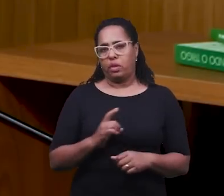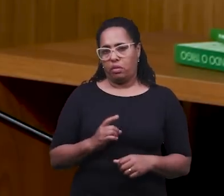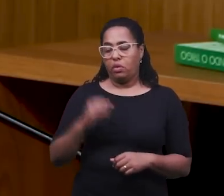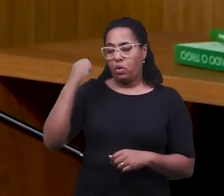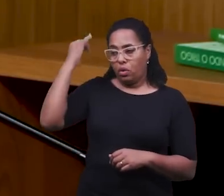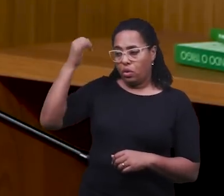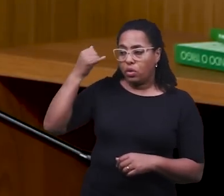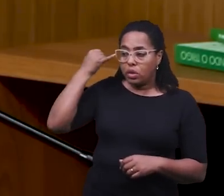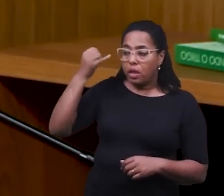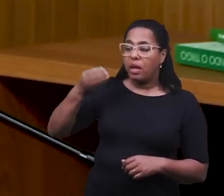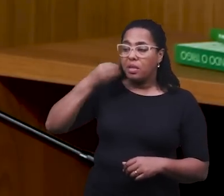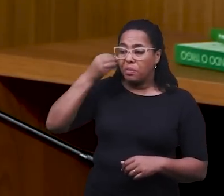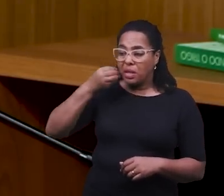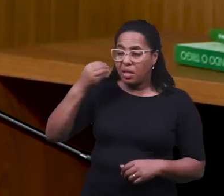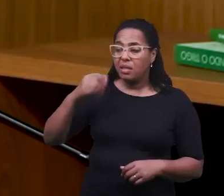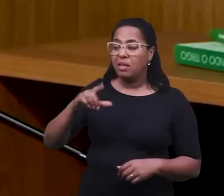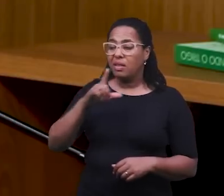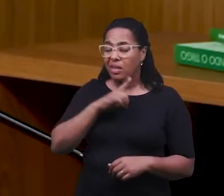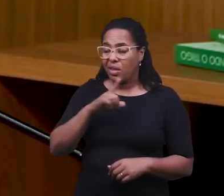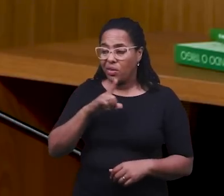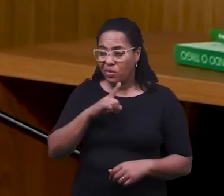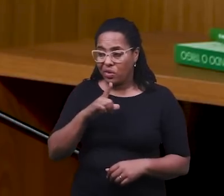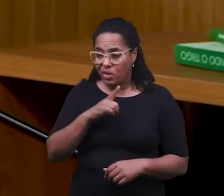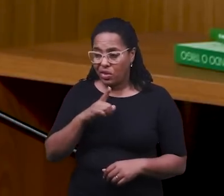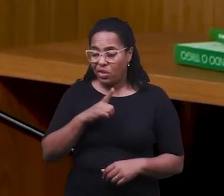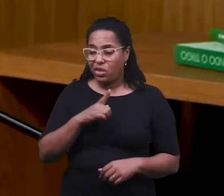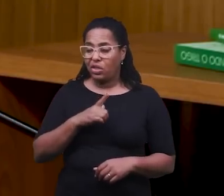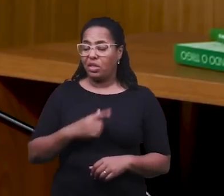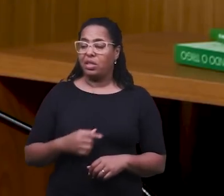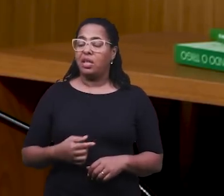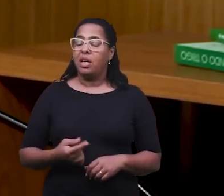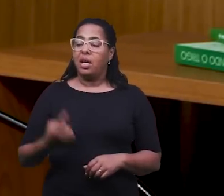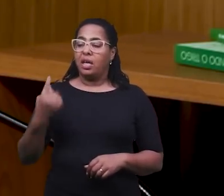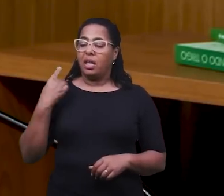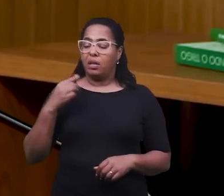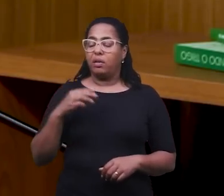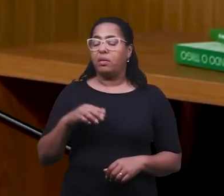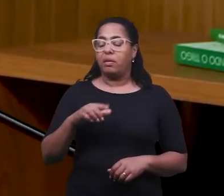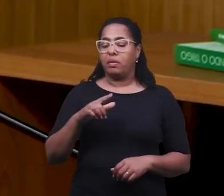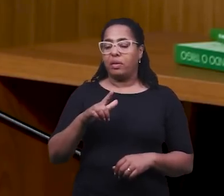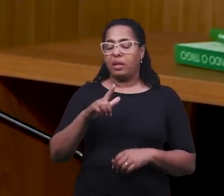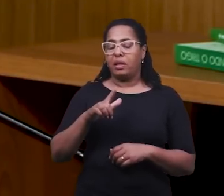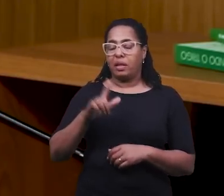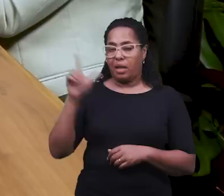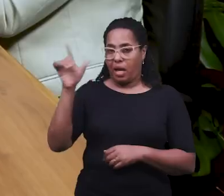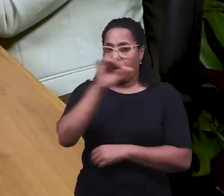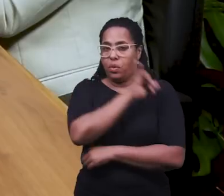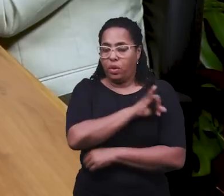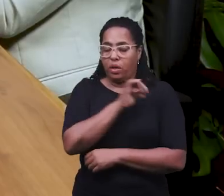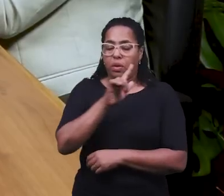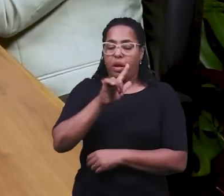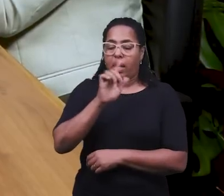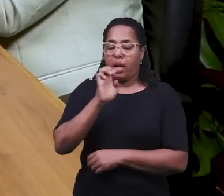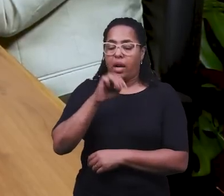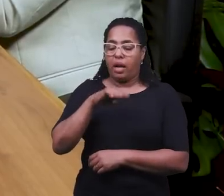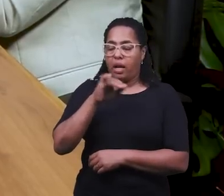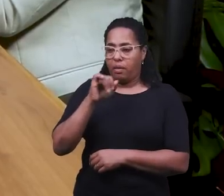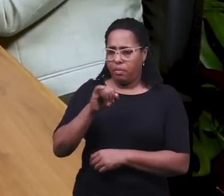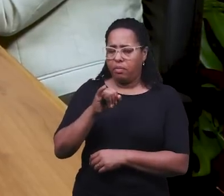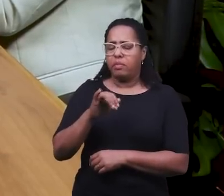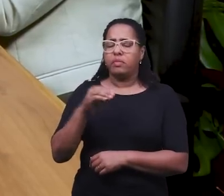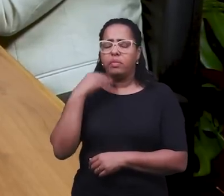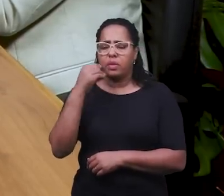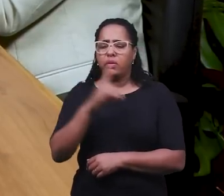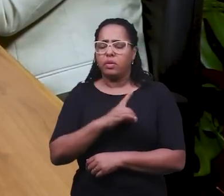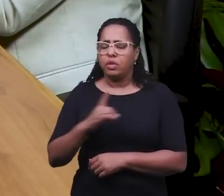diácono. Josias, a experiência que eu tive no Leme, quando eu fui pastor 3 anos do Leme, foi com... Leme, lá no Rio de Janeiro. Lá no Rio de